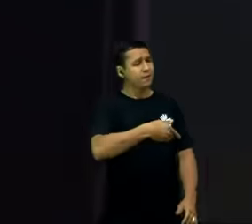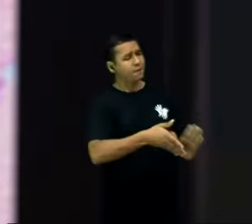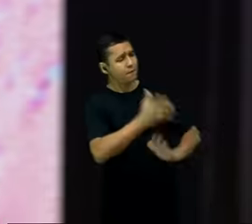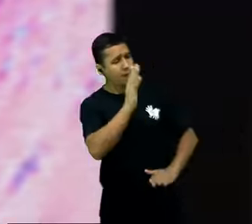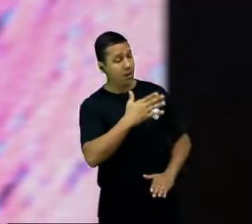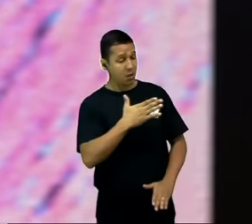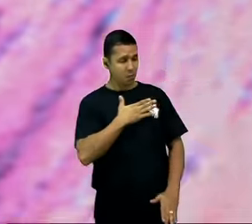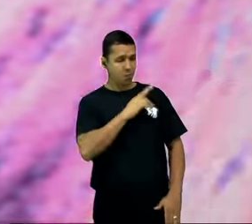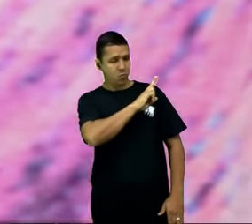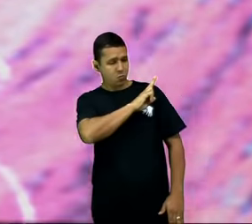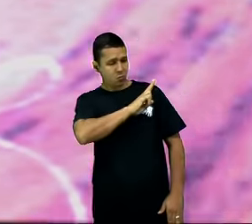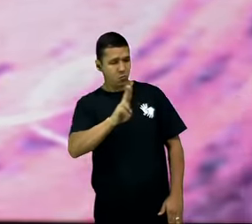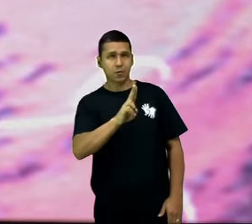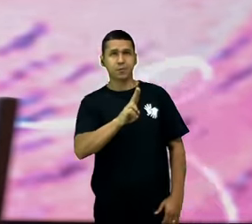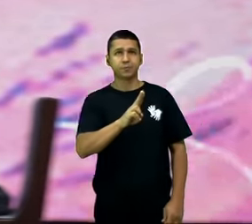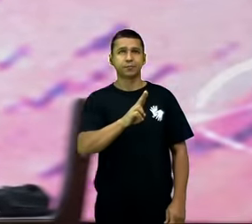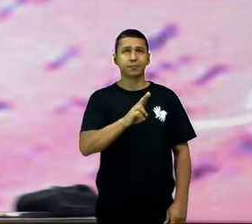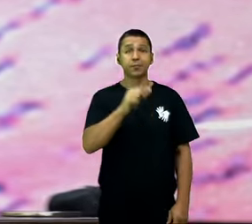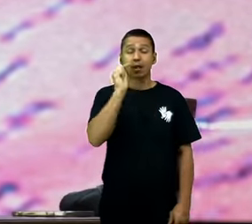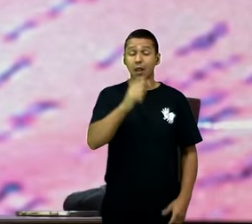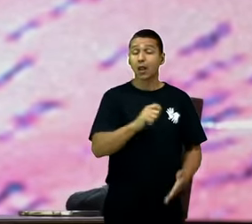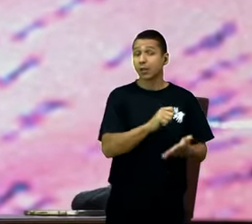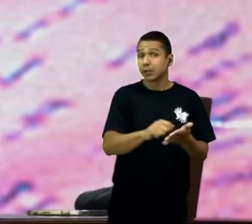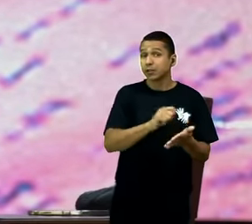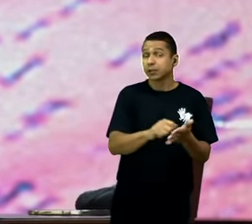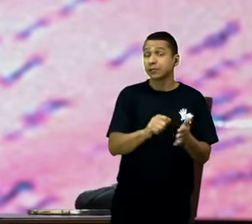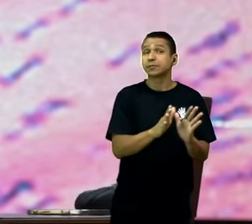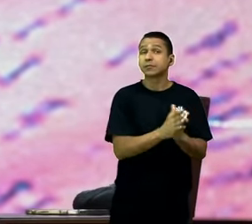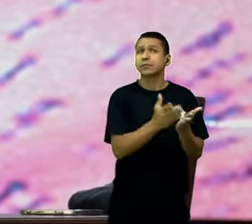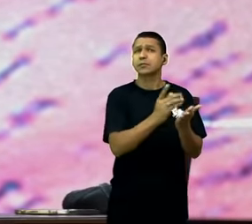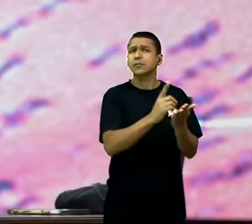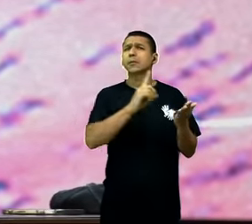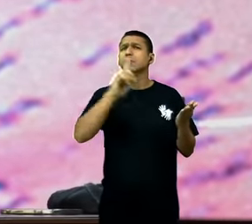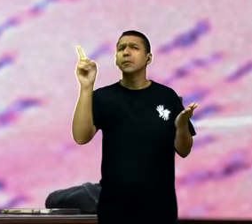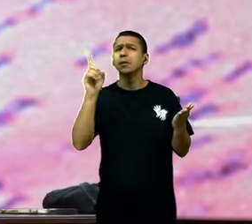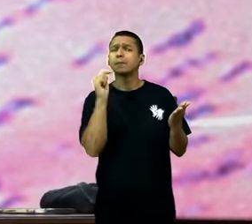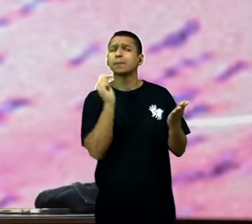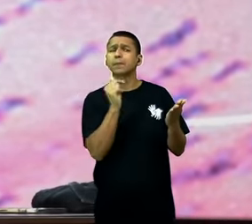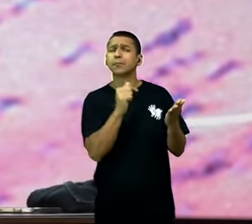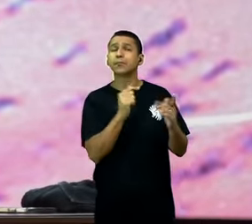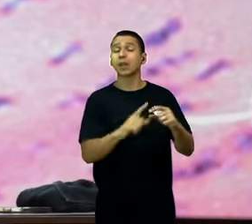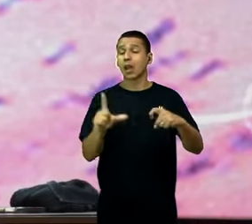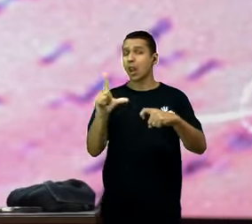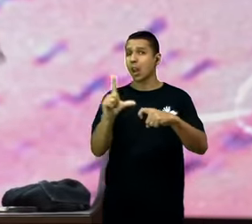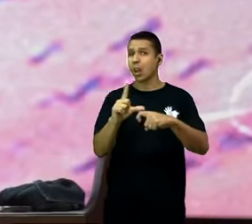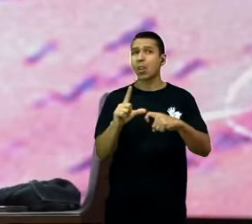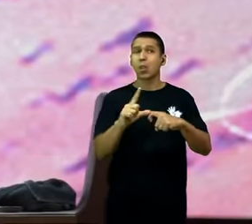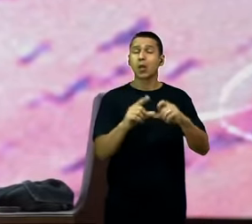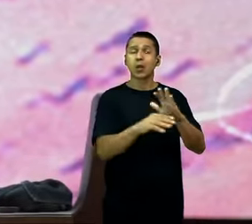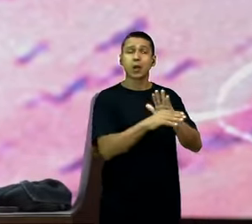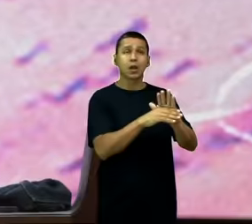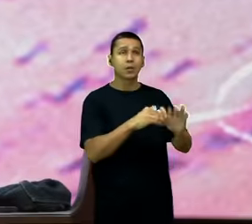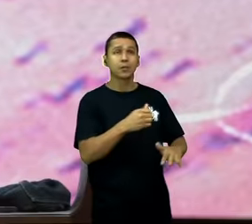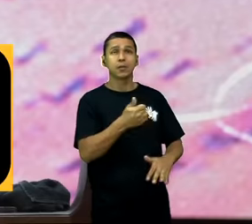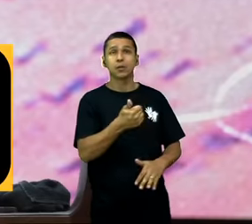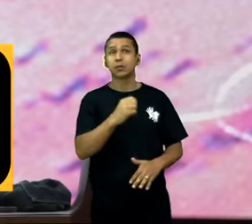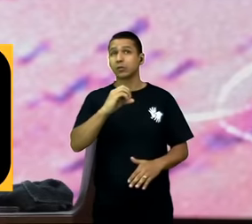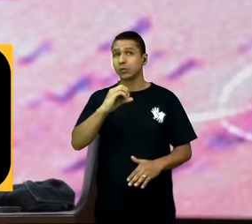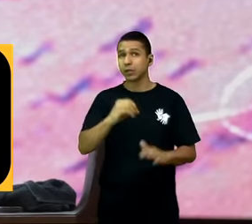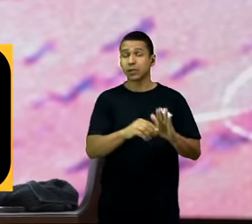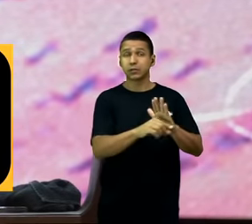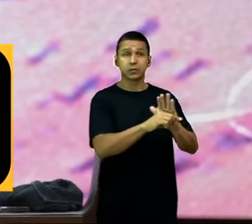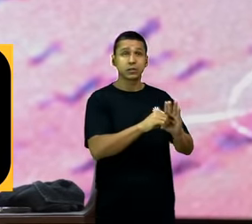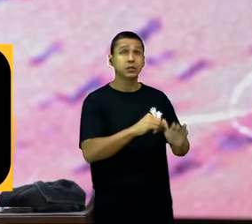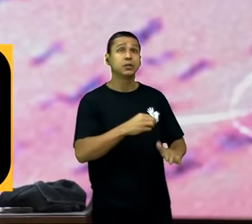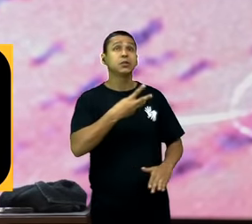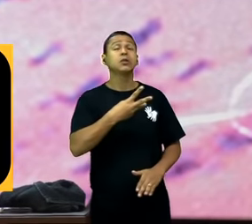nome, vai. Está lá escrito, a Bíblia, está escrito em Lucas capítulo 10, versículo 3. Jesus vai enviar eles e